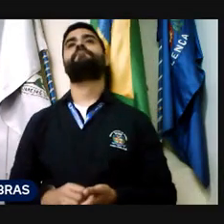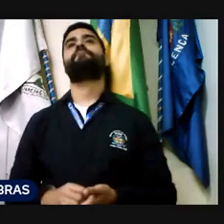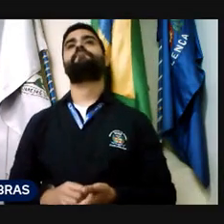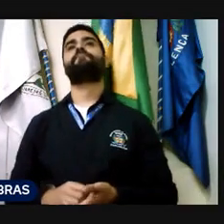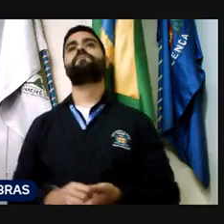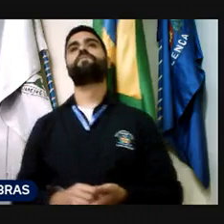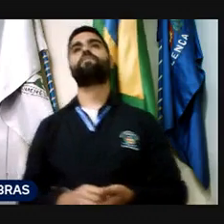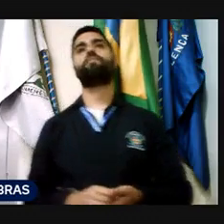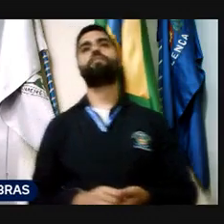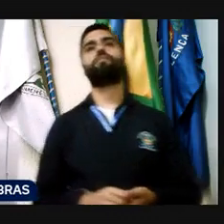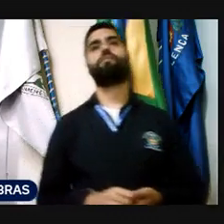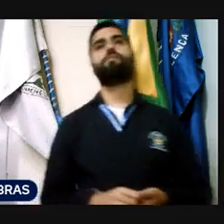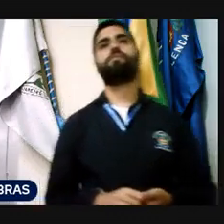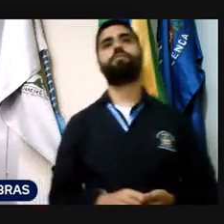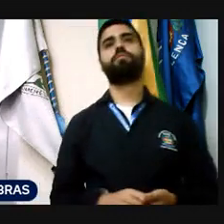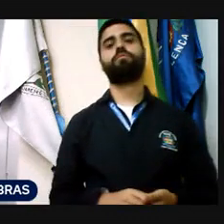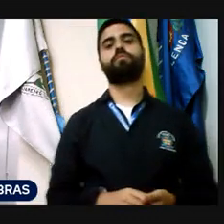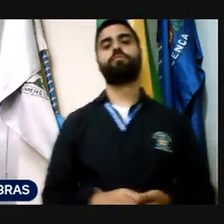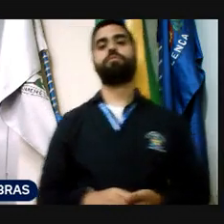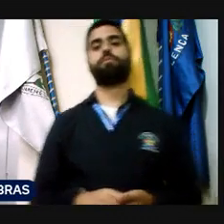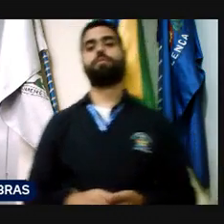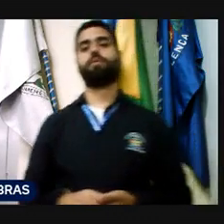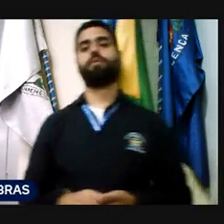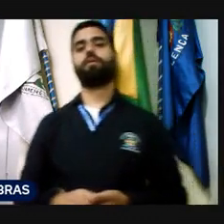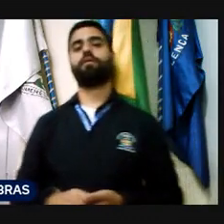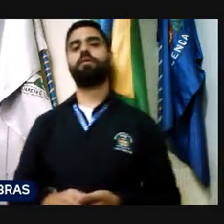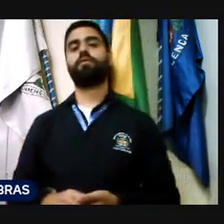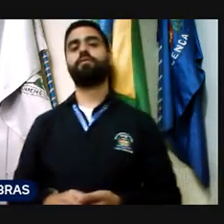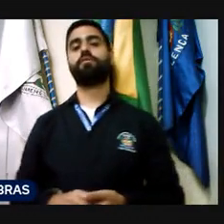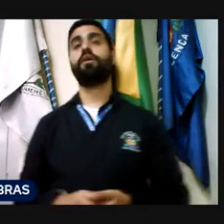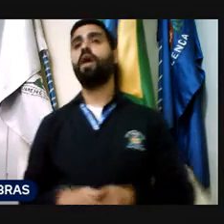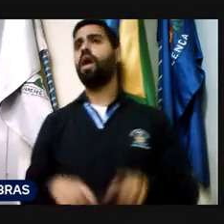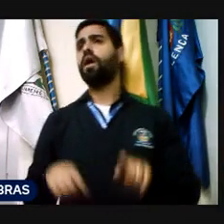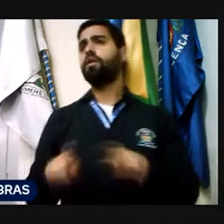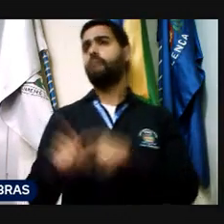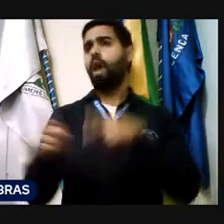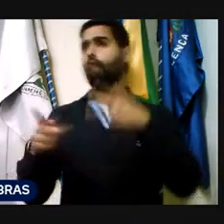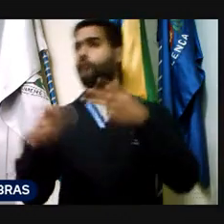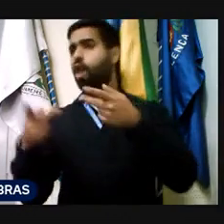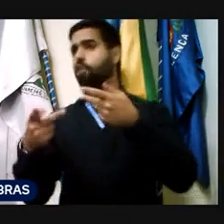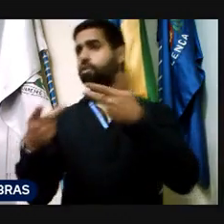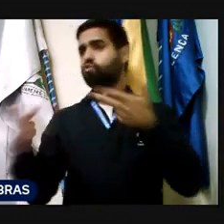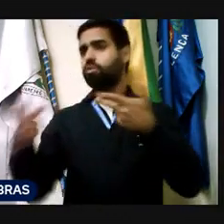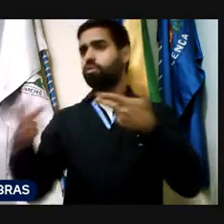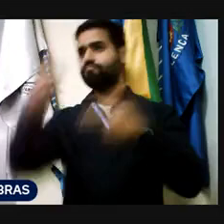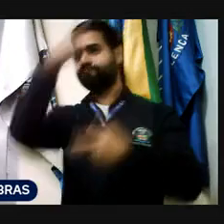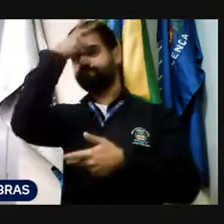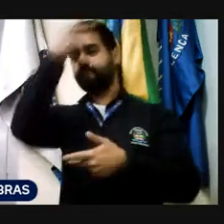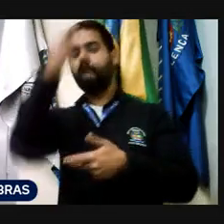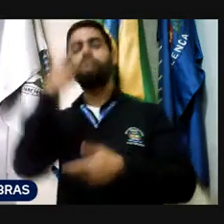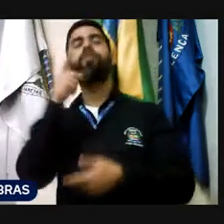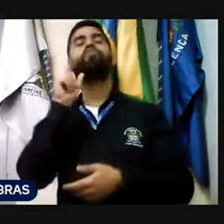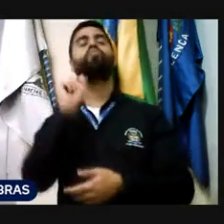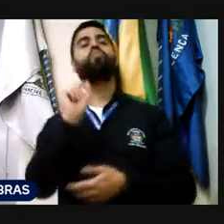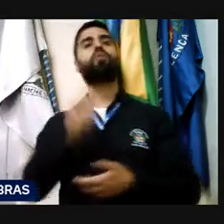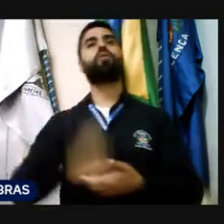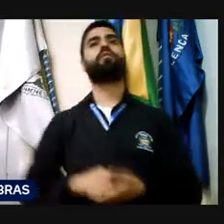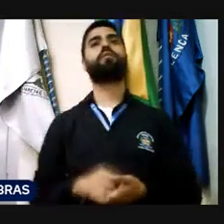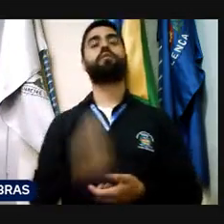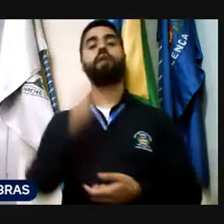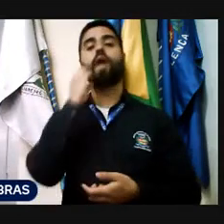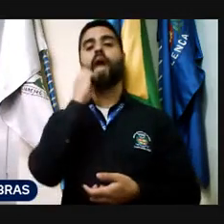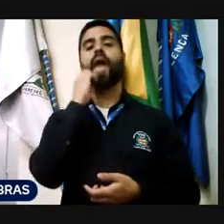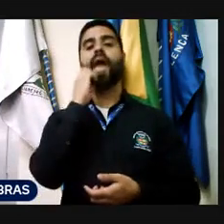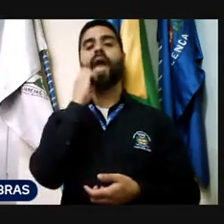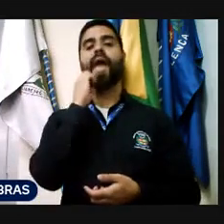também teceu alguns comentários ao nosso prefeito, dizendo da gestão do